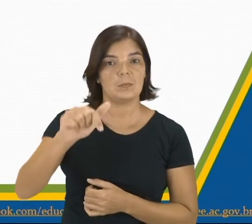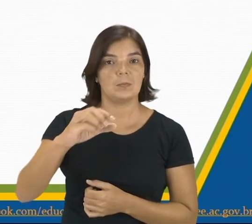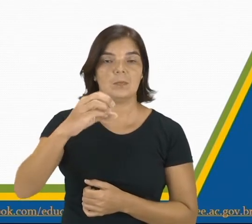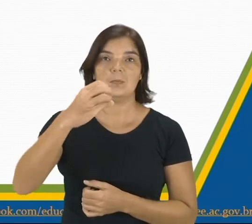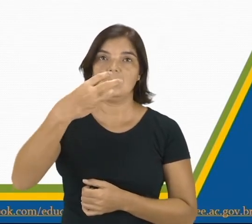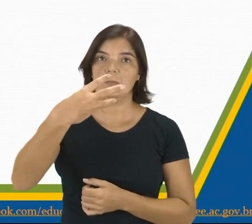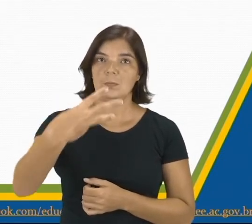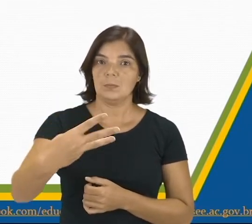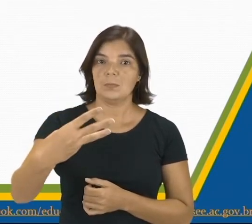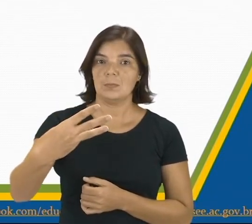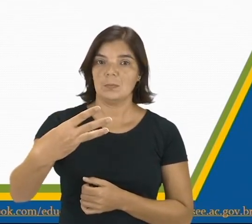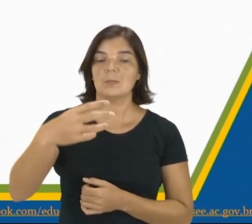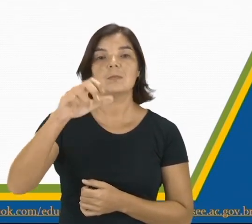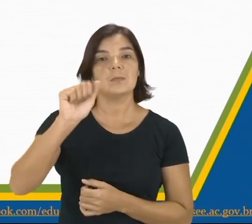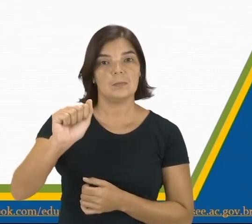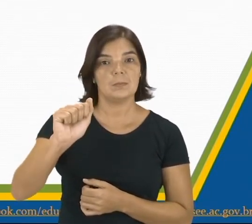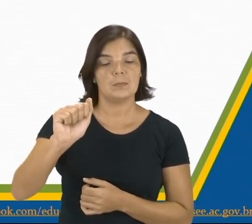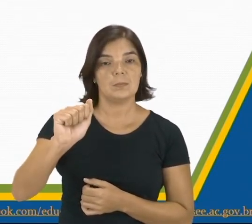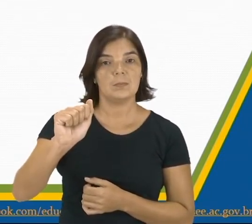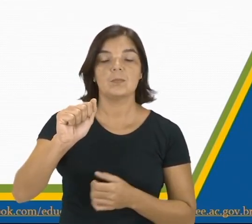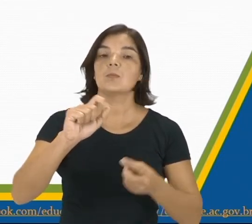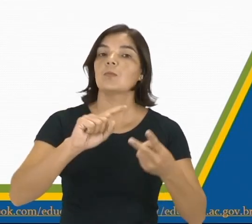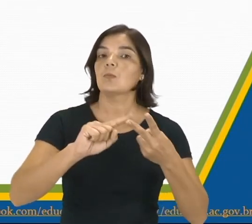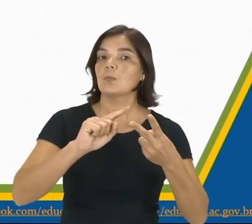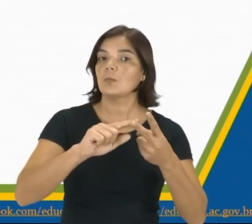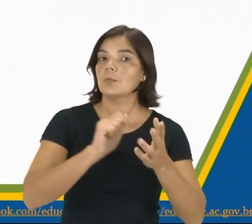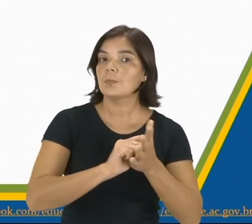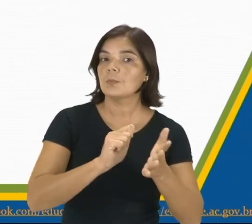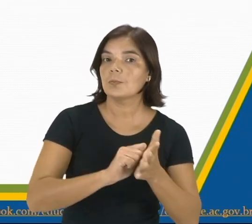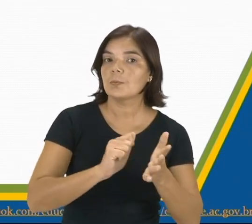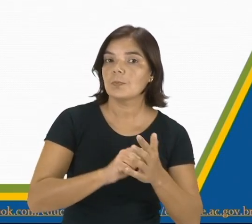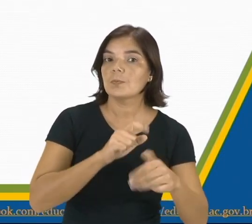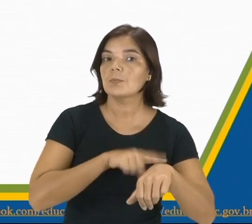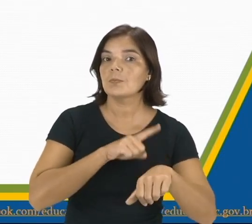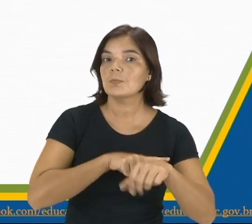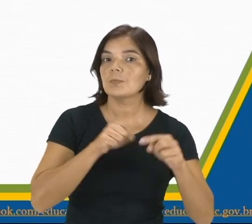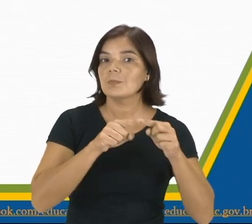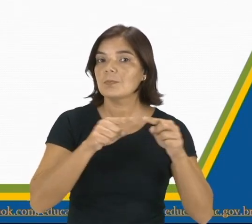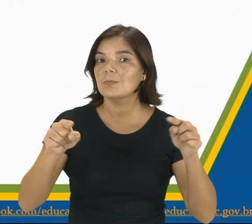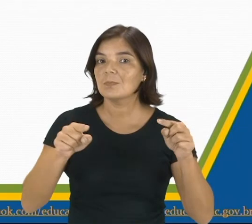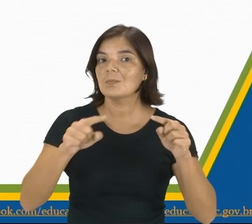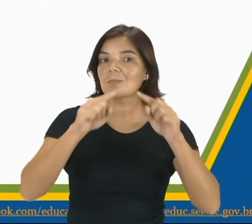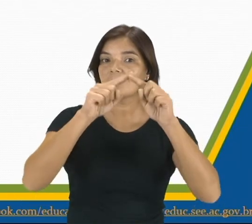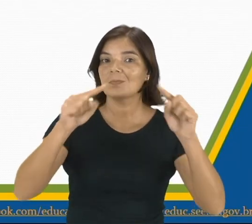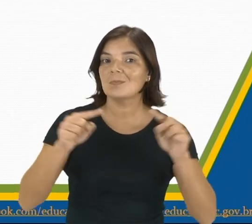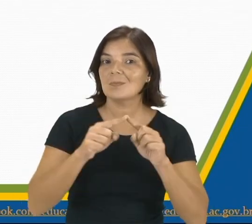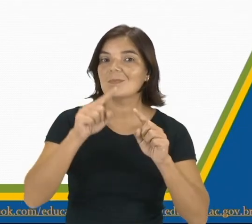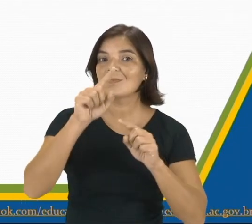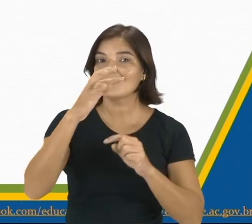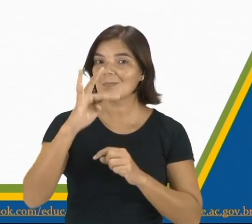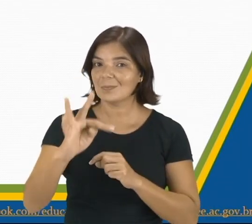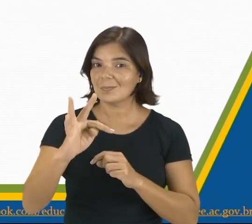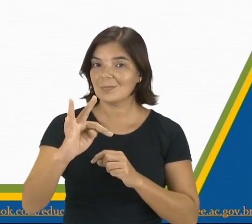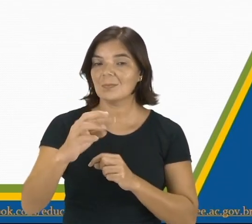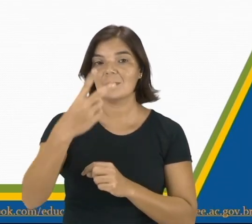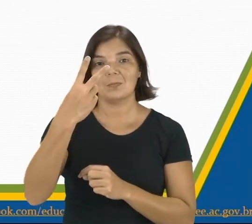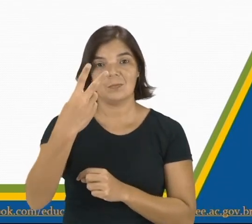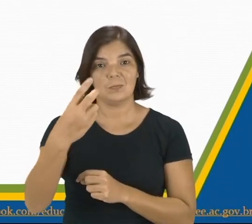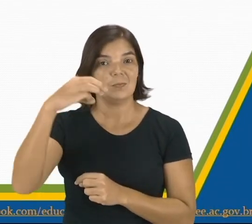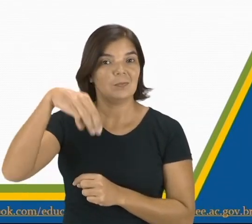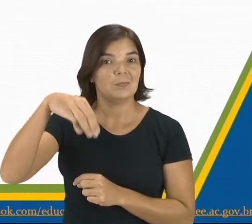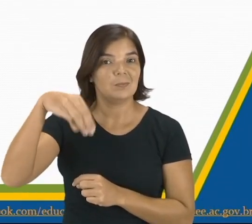0,3 amperes. E notem outro dado que ele deu, o intervalo de tempo, o ΔT, 2